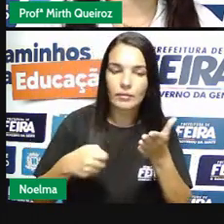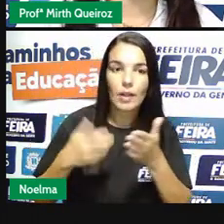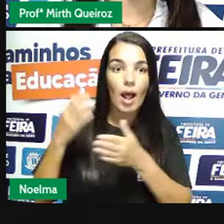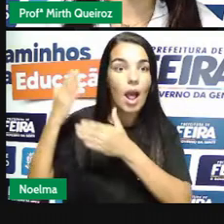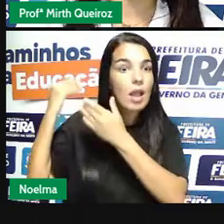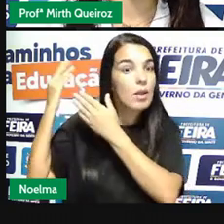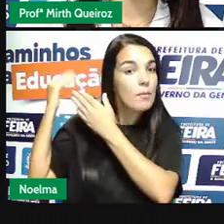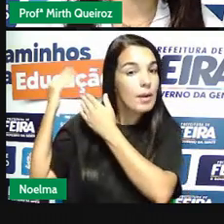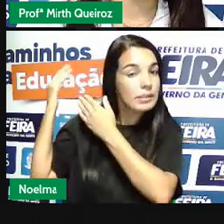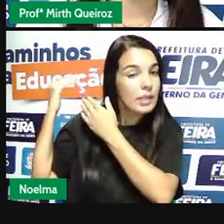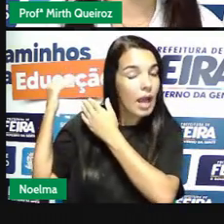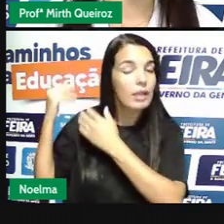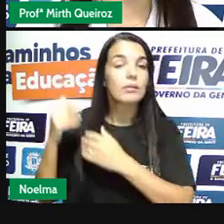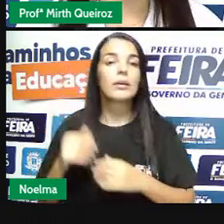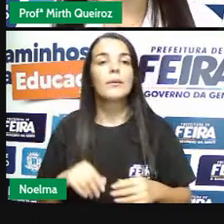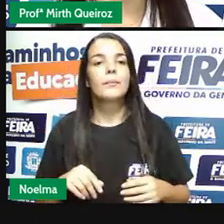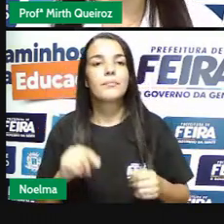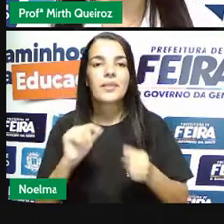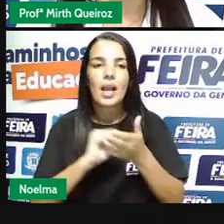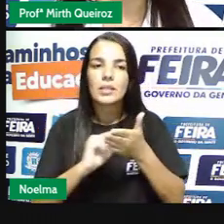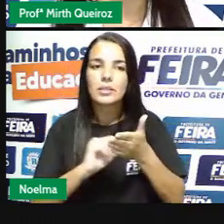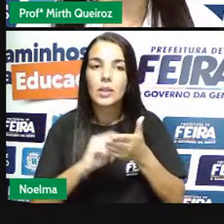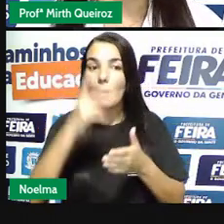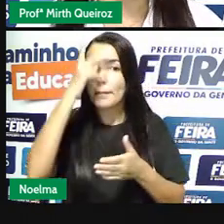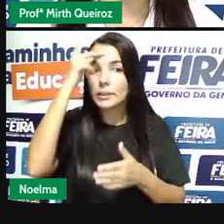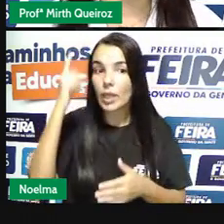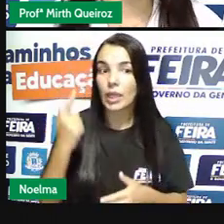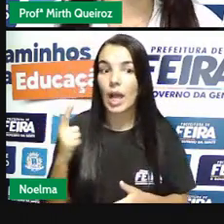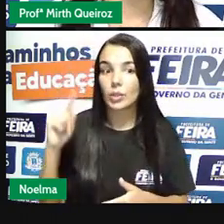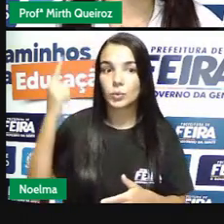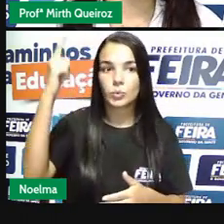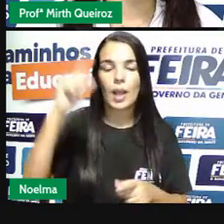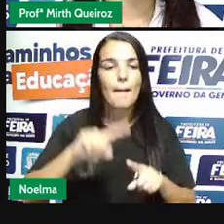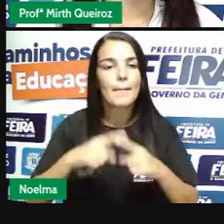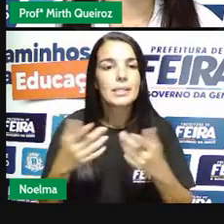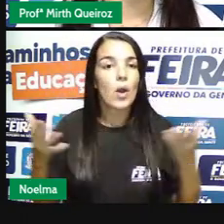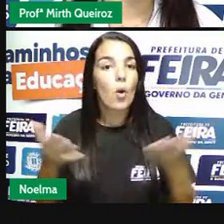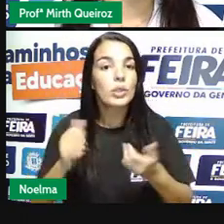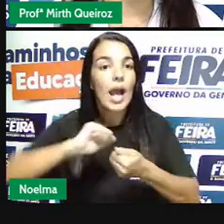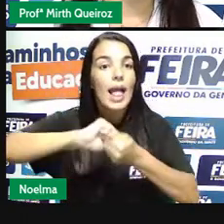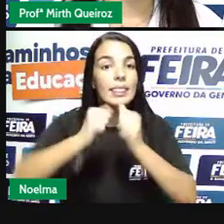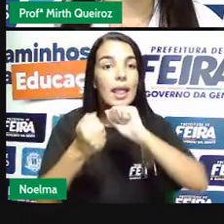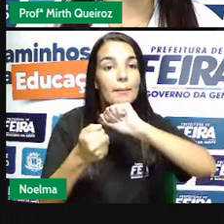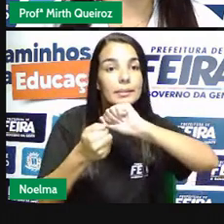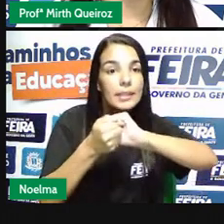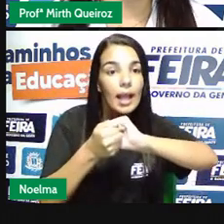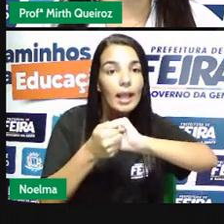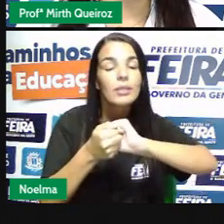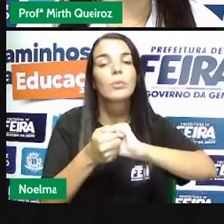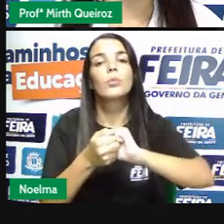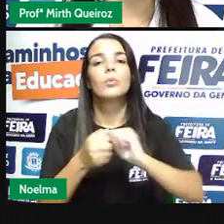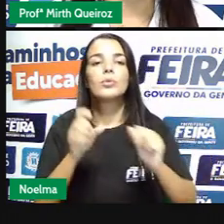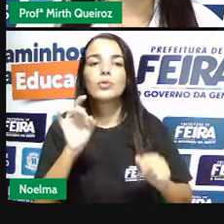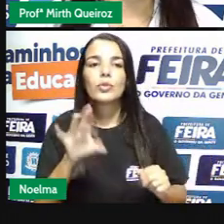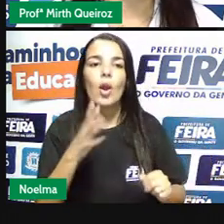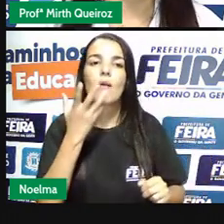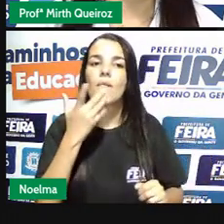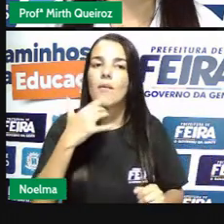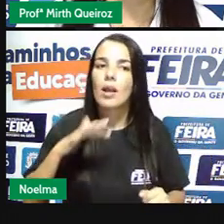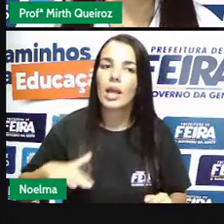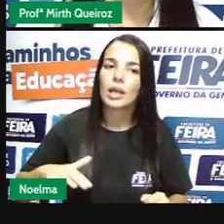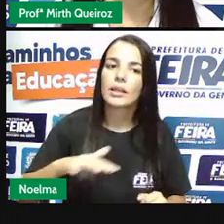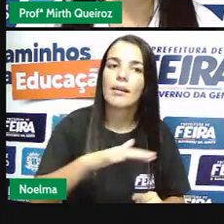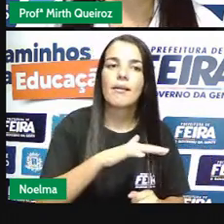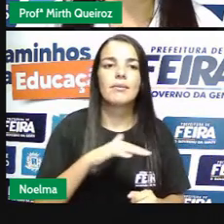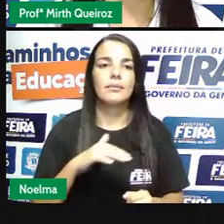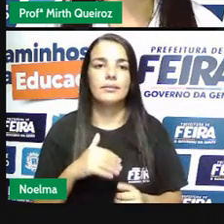inicialmente lá na atividade né para adultos porém foram adaptados E hoje é mais voltado para o